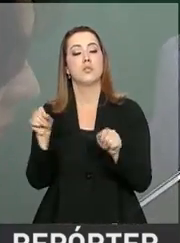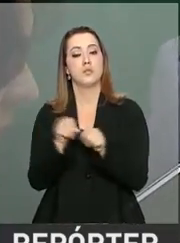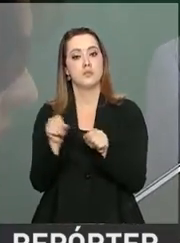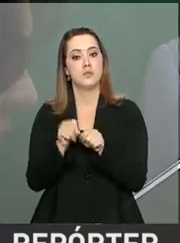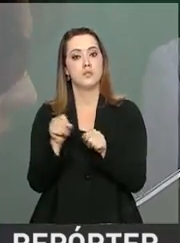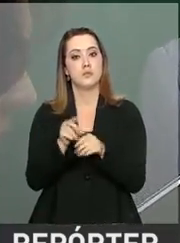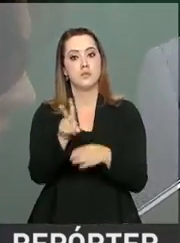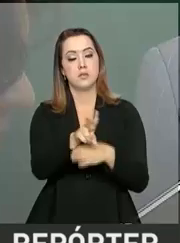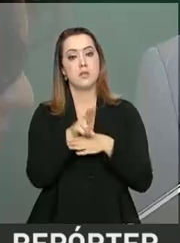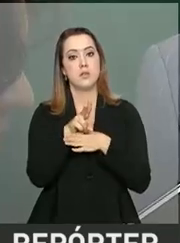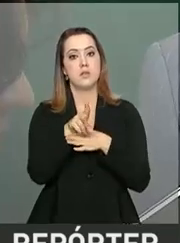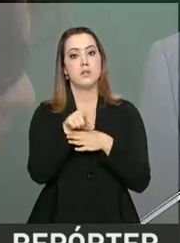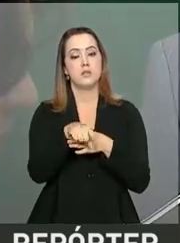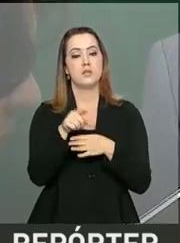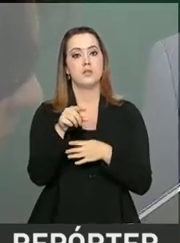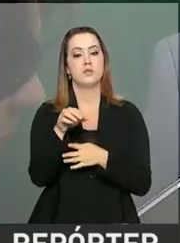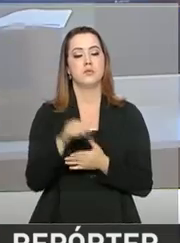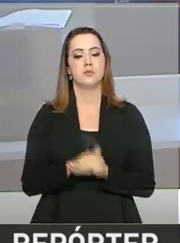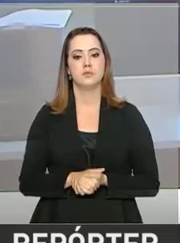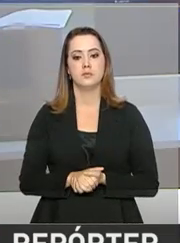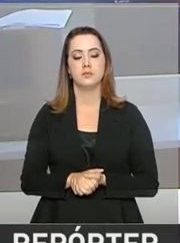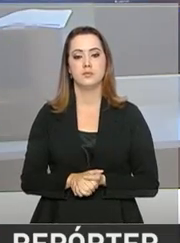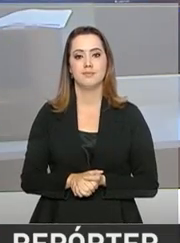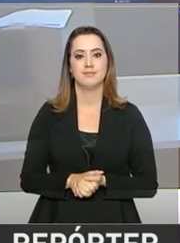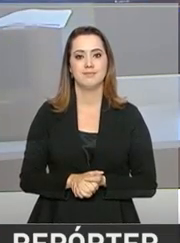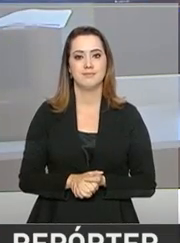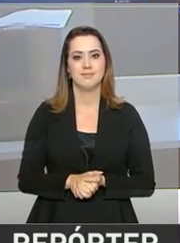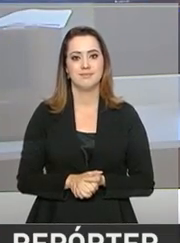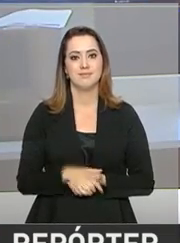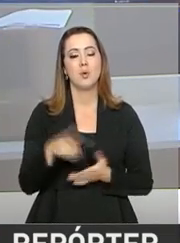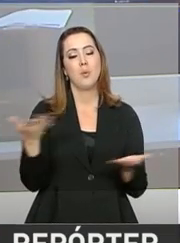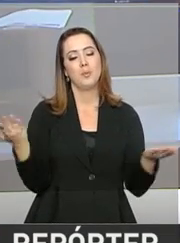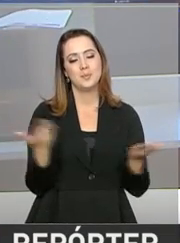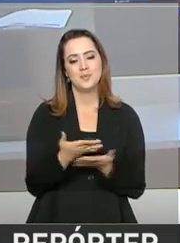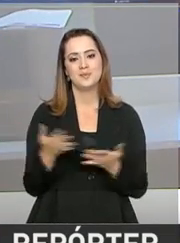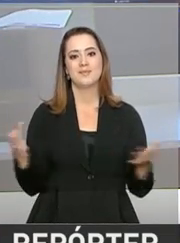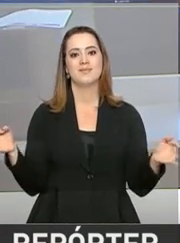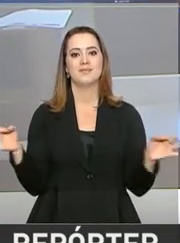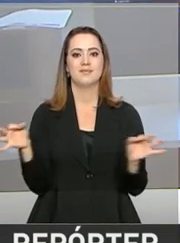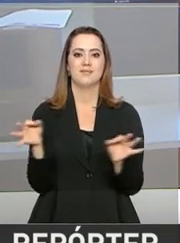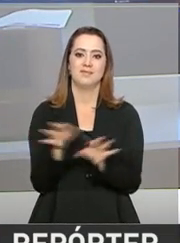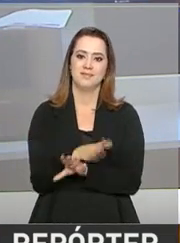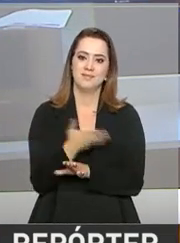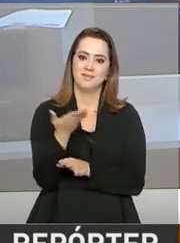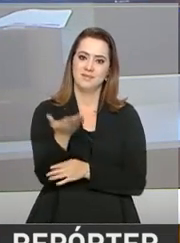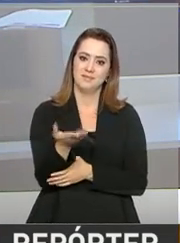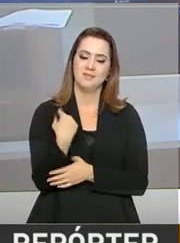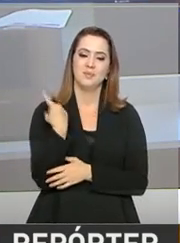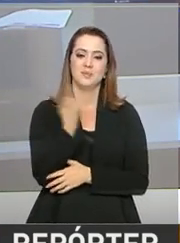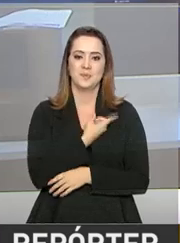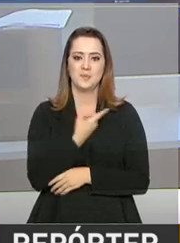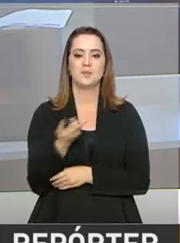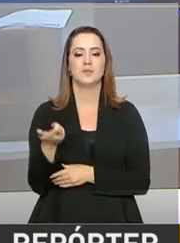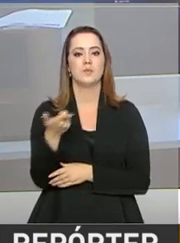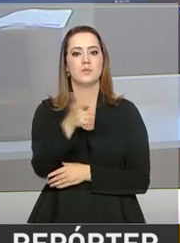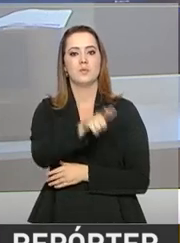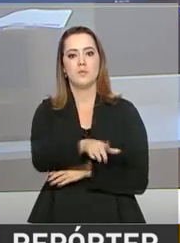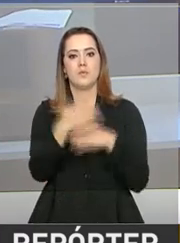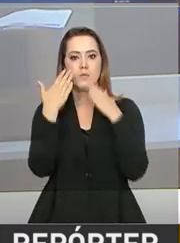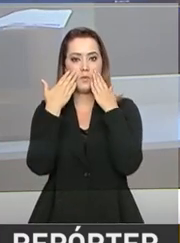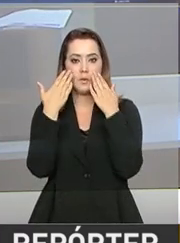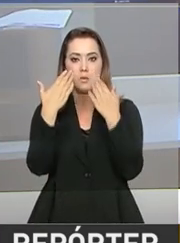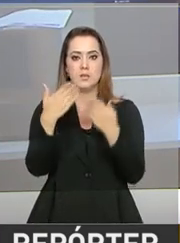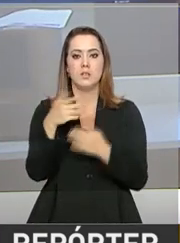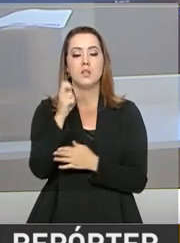infraestrutura através do FIFGTS. Esta edição do Repórter NBR termina aqui. Podemos voltar a qualquer momento com